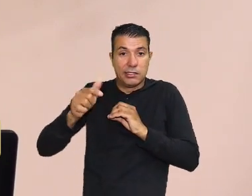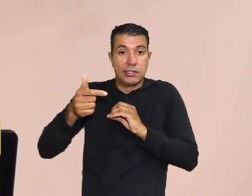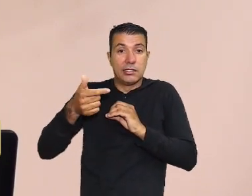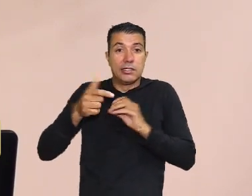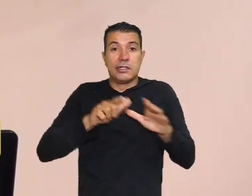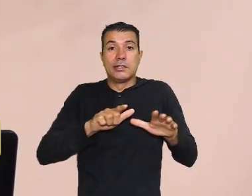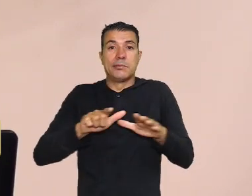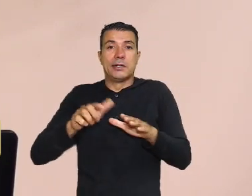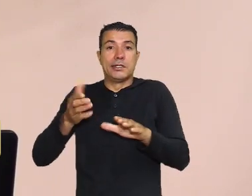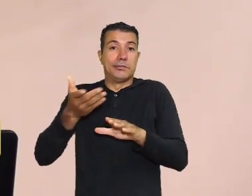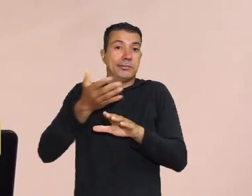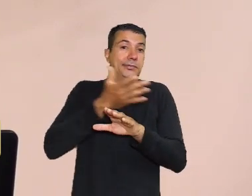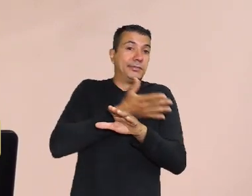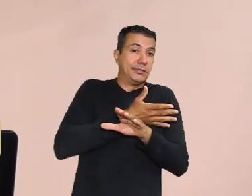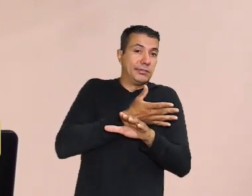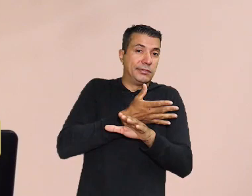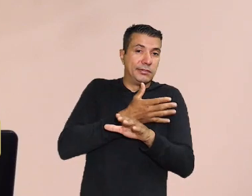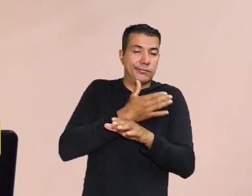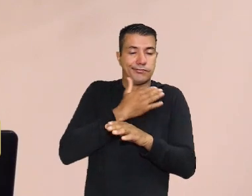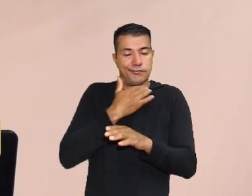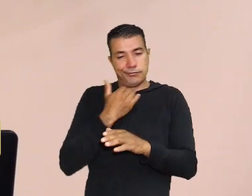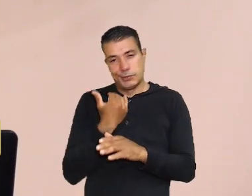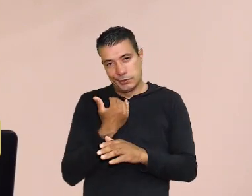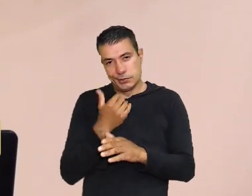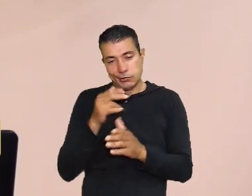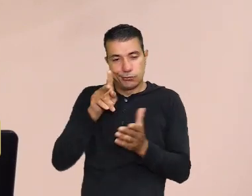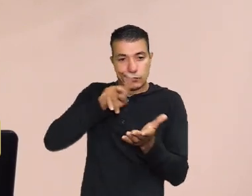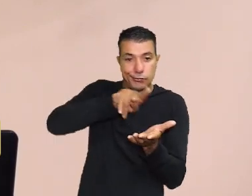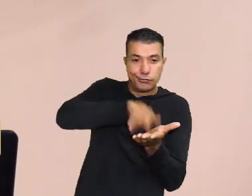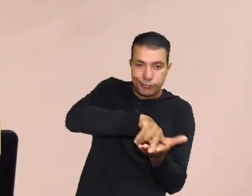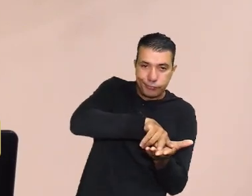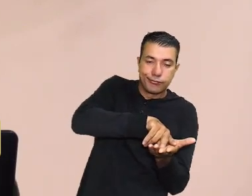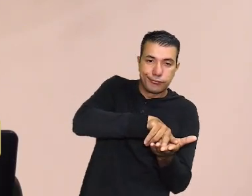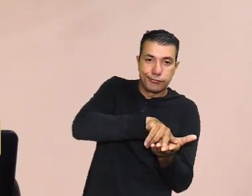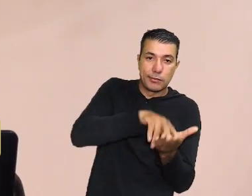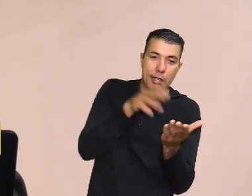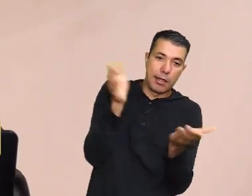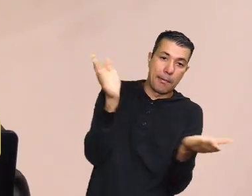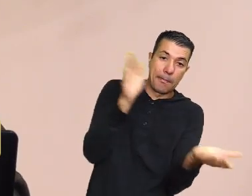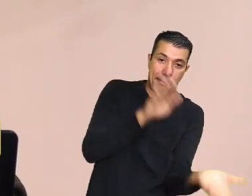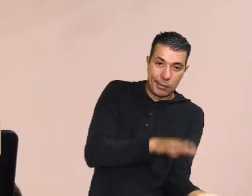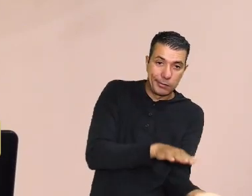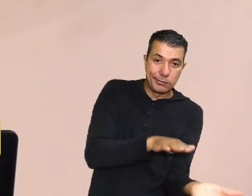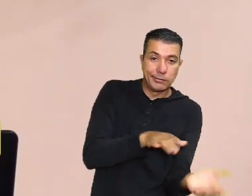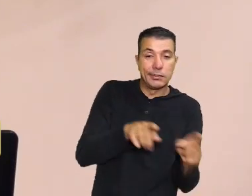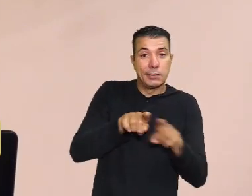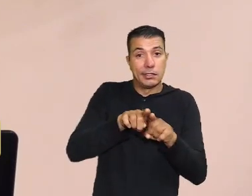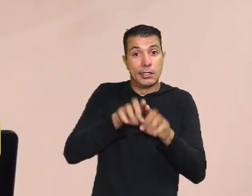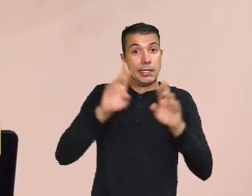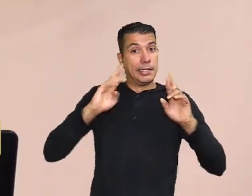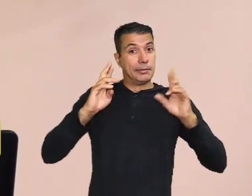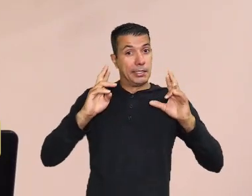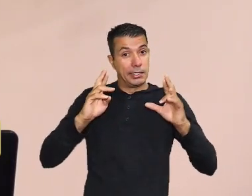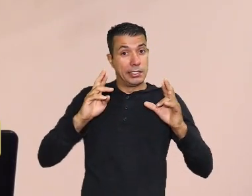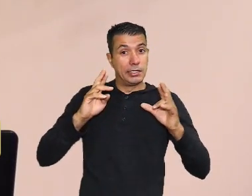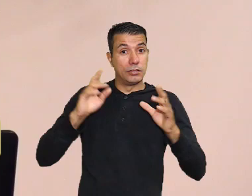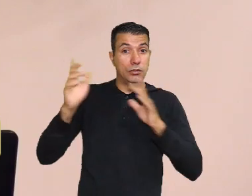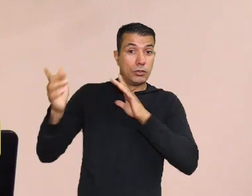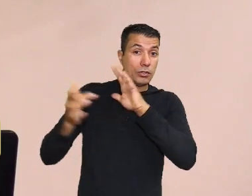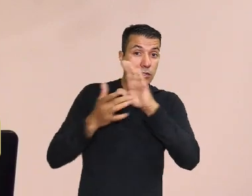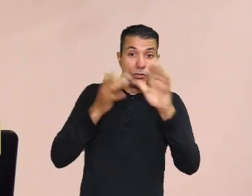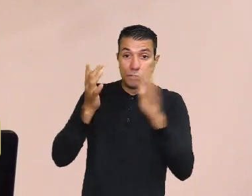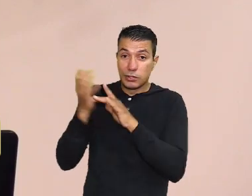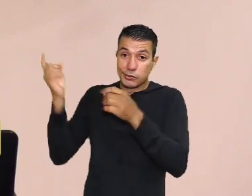passada ela foi sepultada. É uma notícia triste, mas ao mesmo tempo, nós temos a esperança de que quando